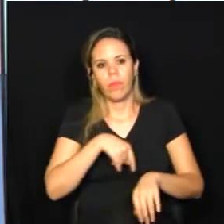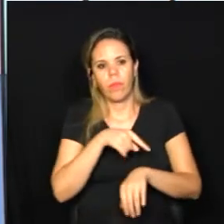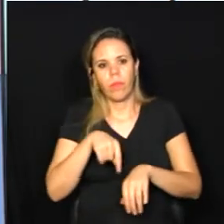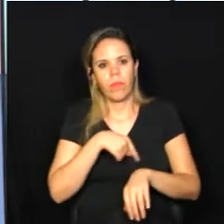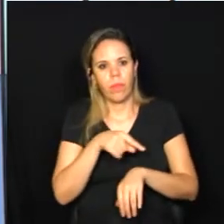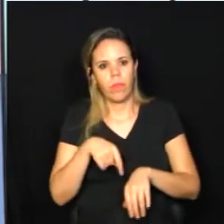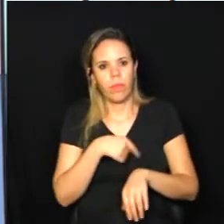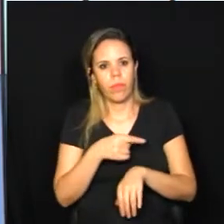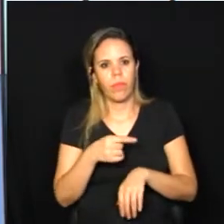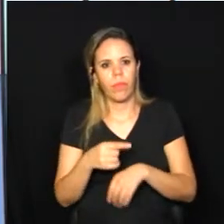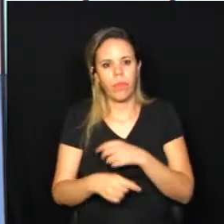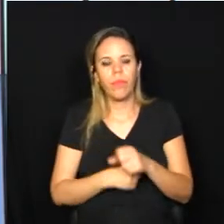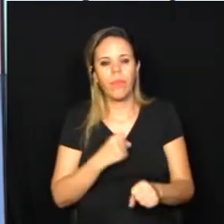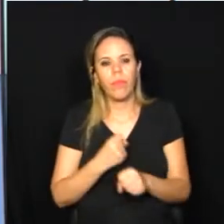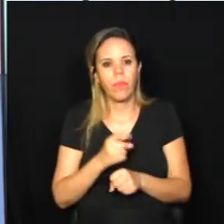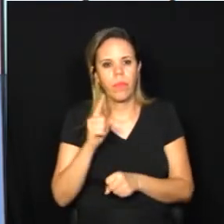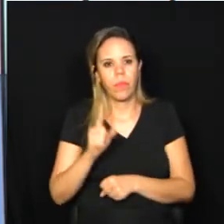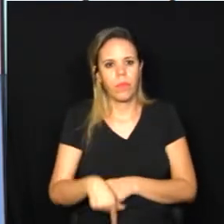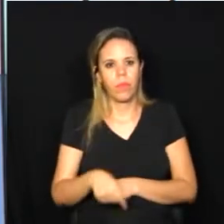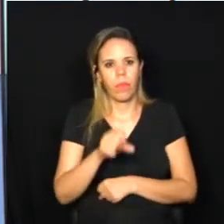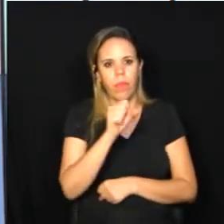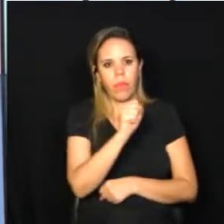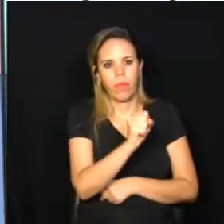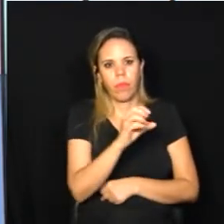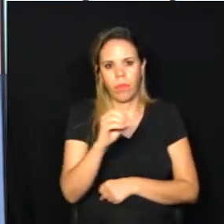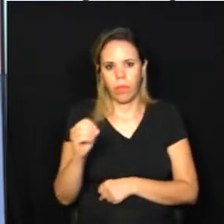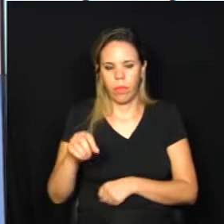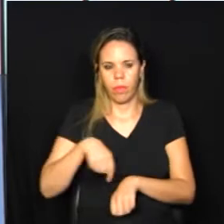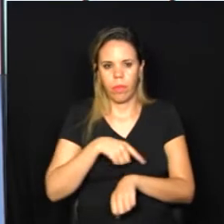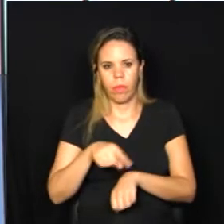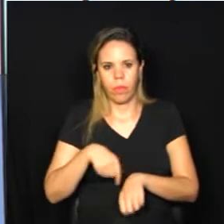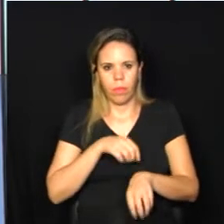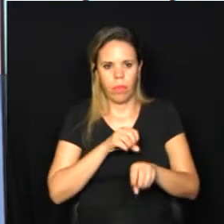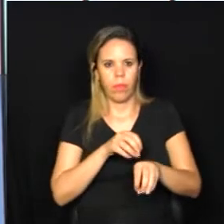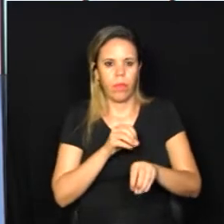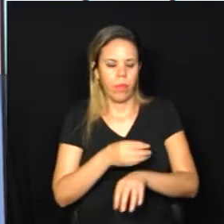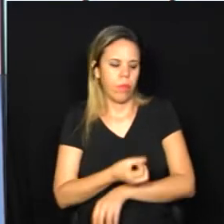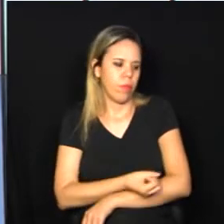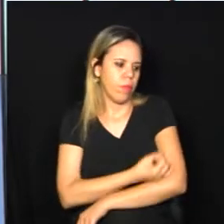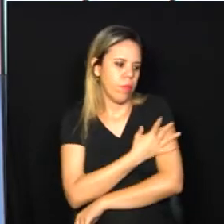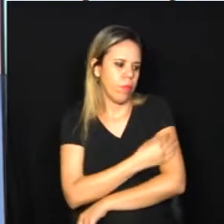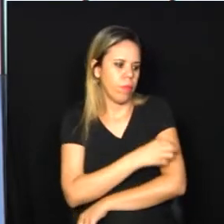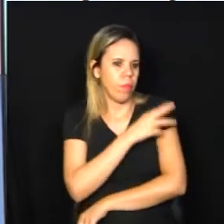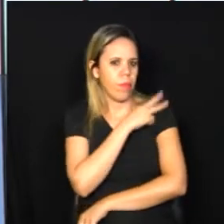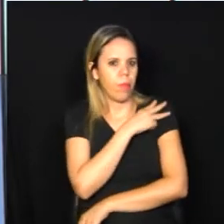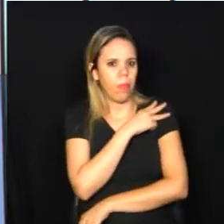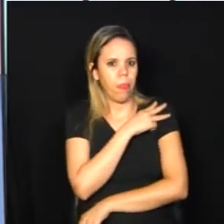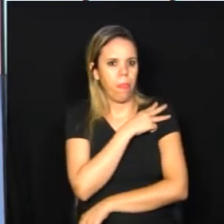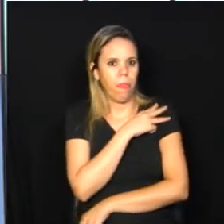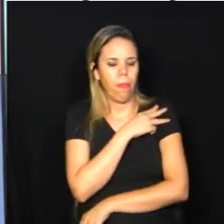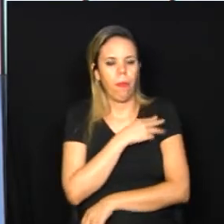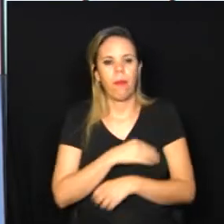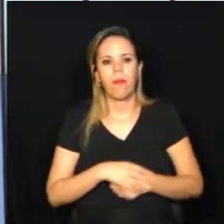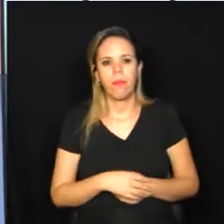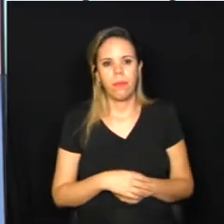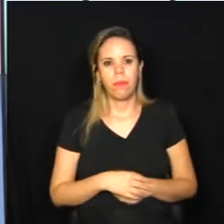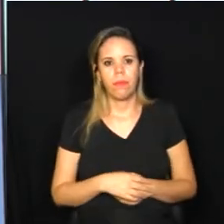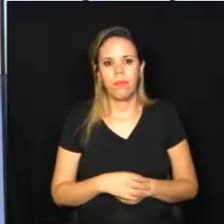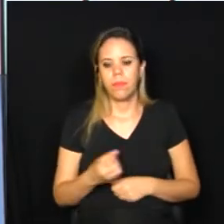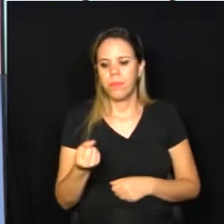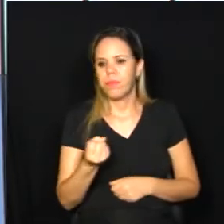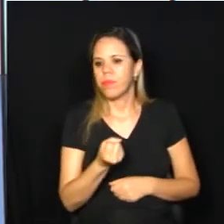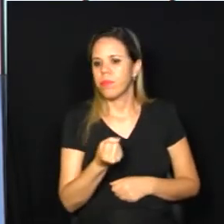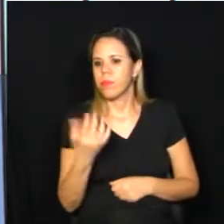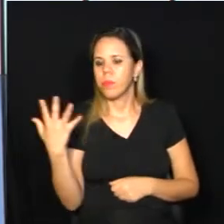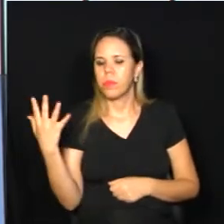mínima anual é de 800 horas para o ensino fundamental e médio, sendo que